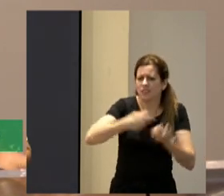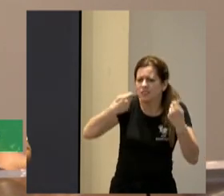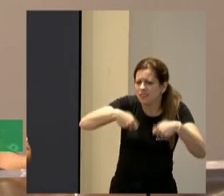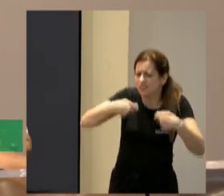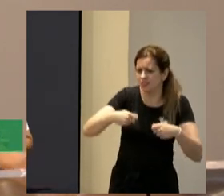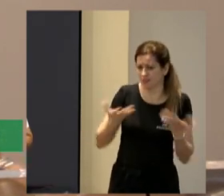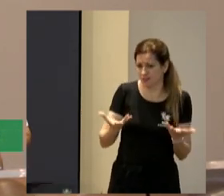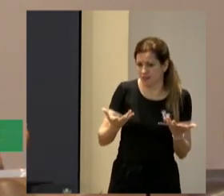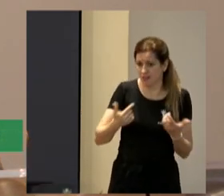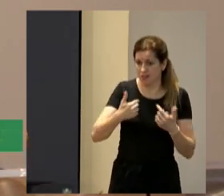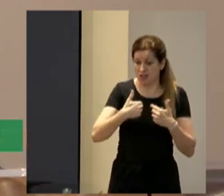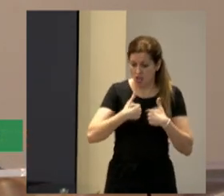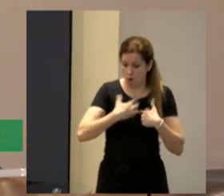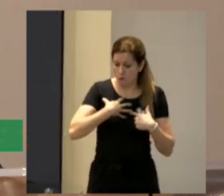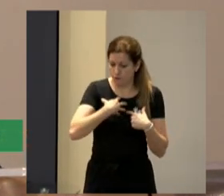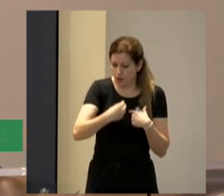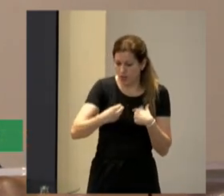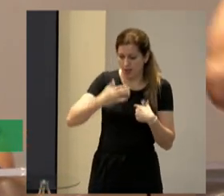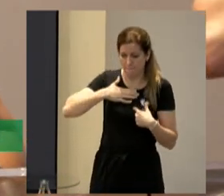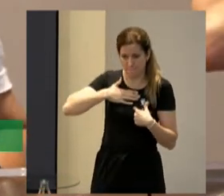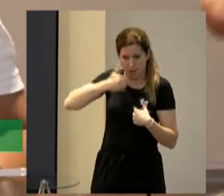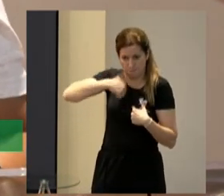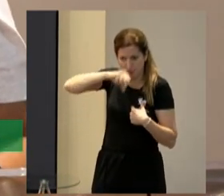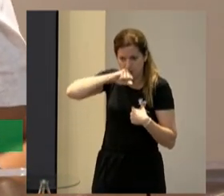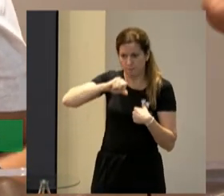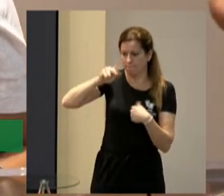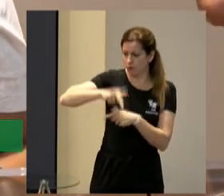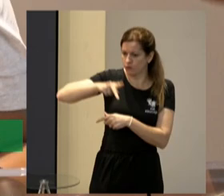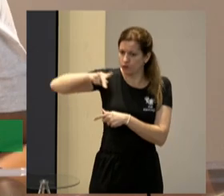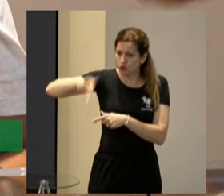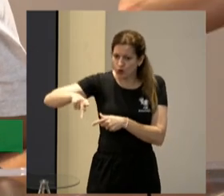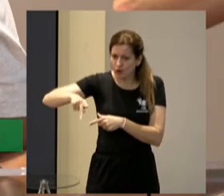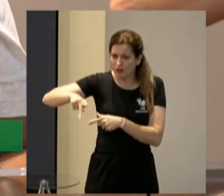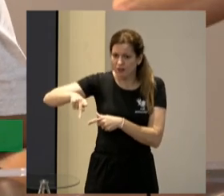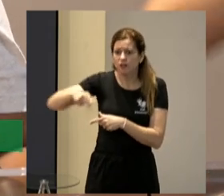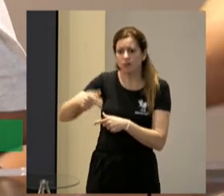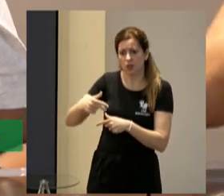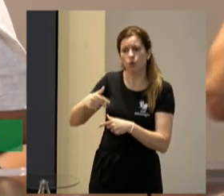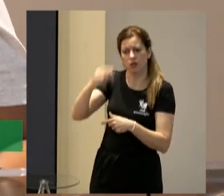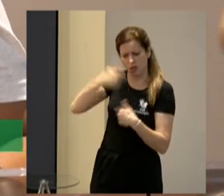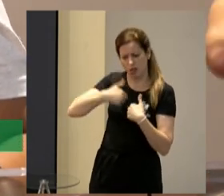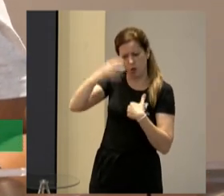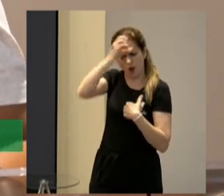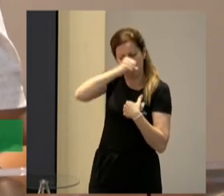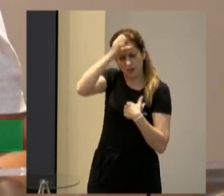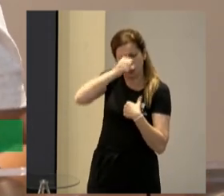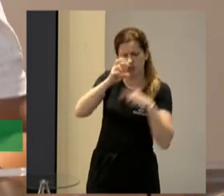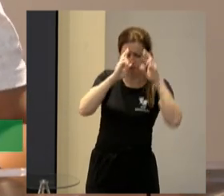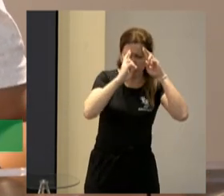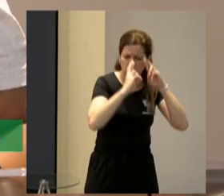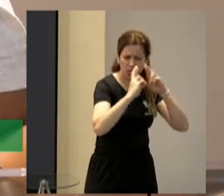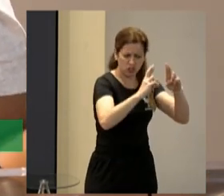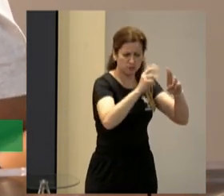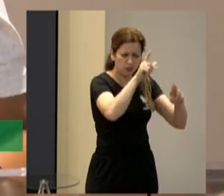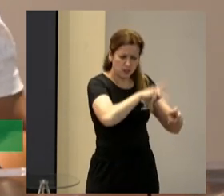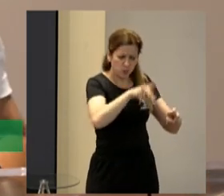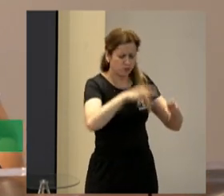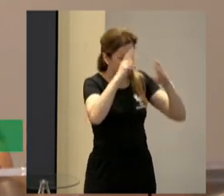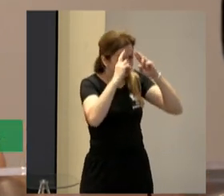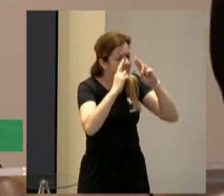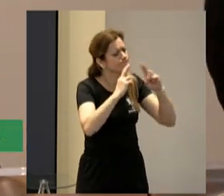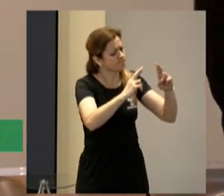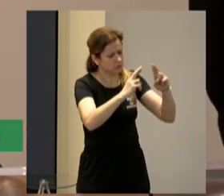Eu sou filha de uma professora, então eu aprendi a respeitar o professor muito, às vezes um pouquinho até,